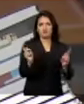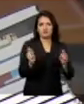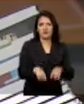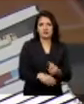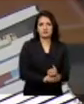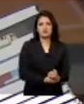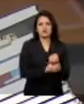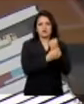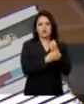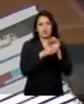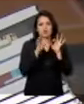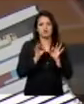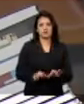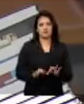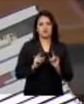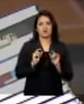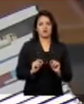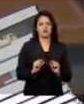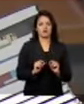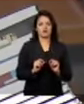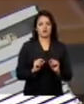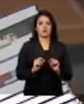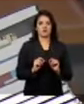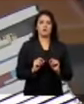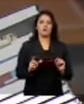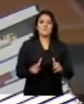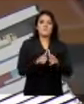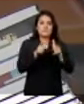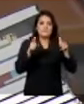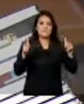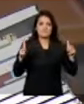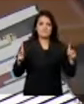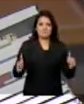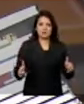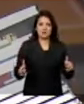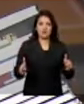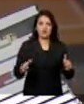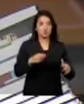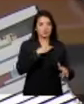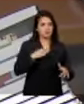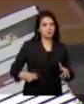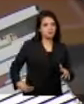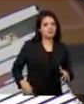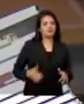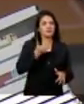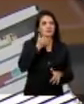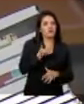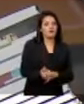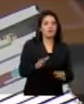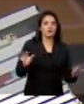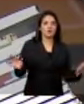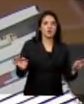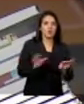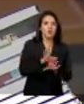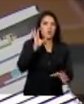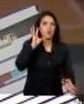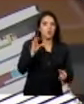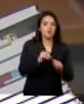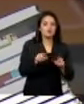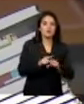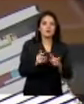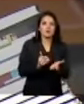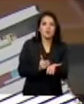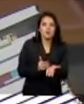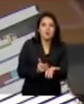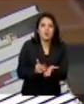assegurar-se a existência de maioria formada em favor da conclusão de condicionar-se o início do cumprimento